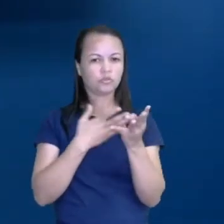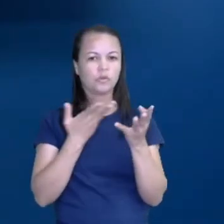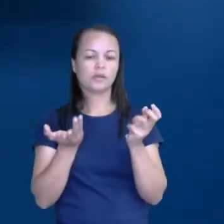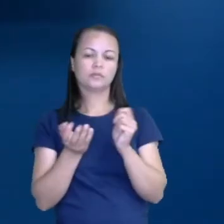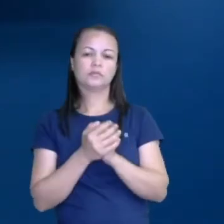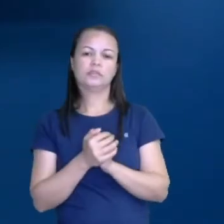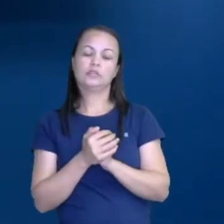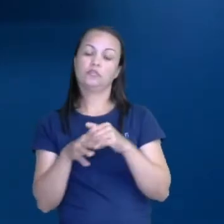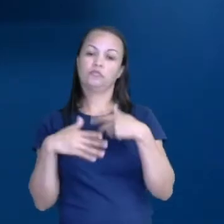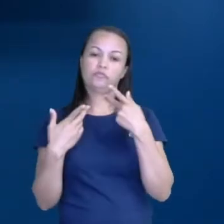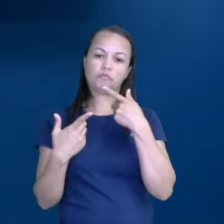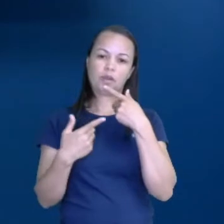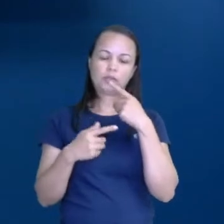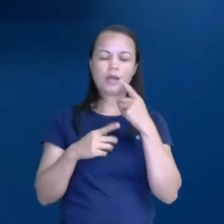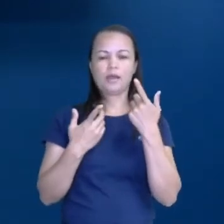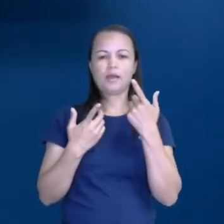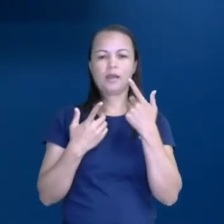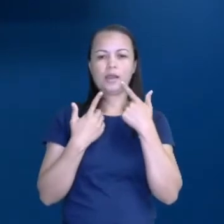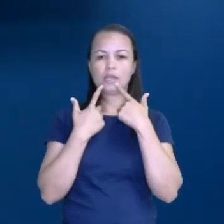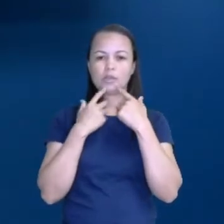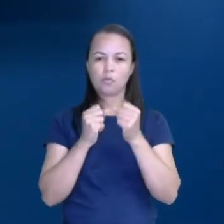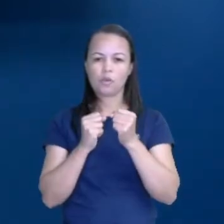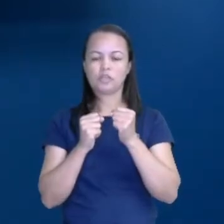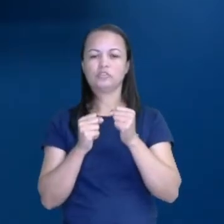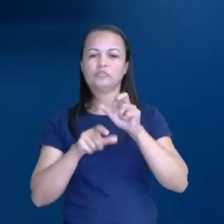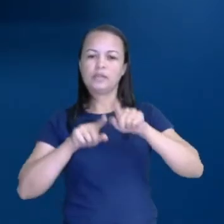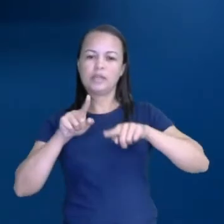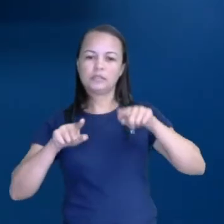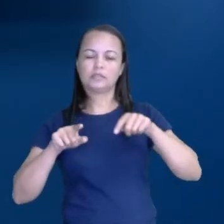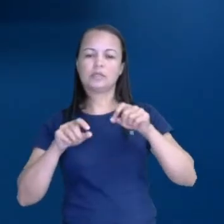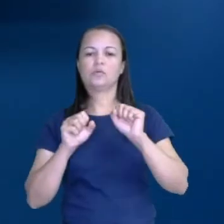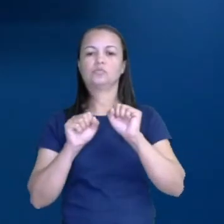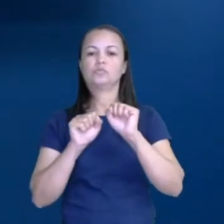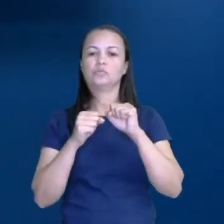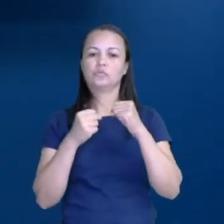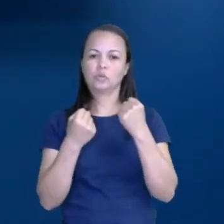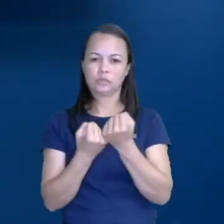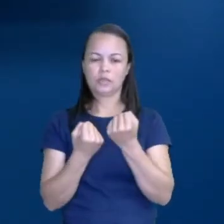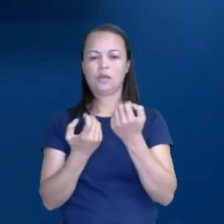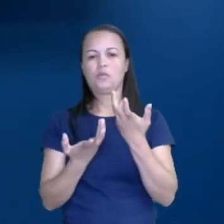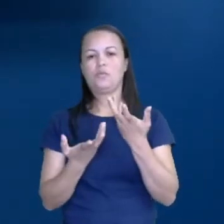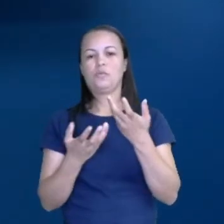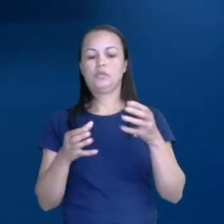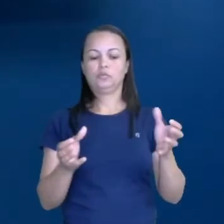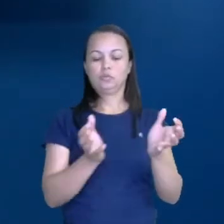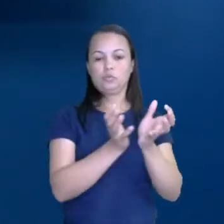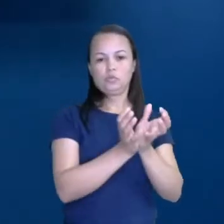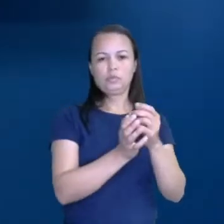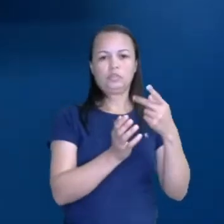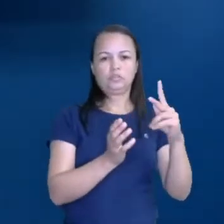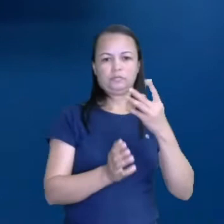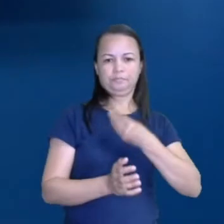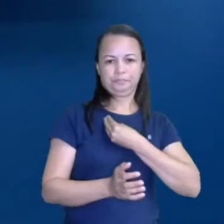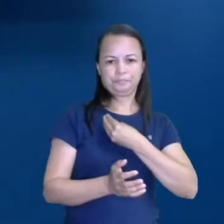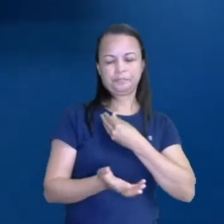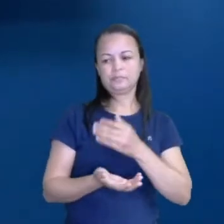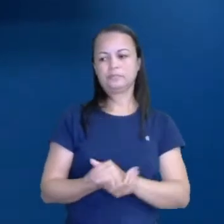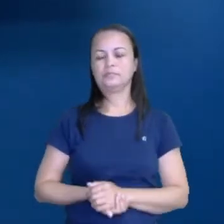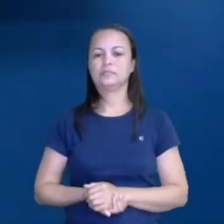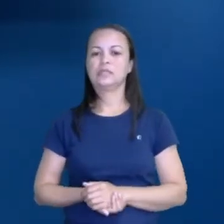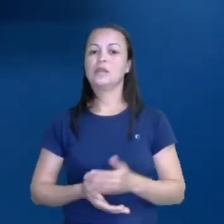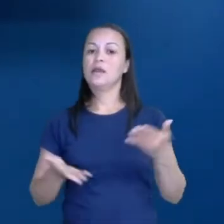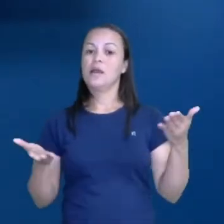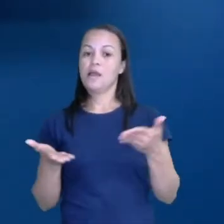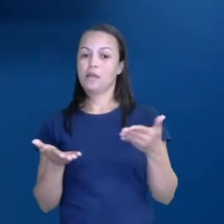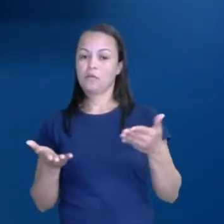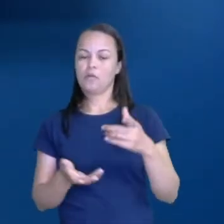de variação social, estamos falando disso aqui, tá? Do grupo social e do meio em que ele está vivendo. E agora,